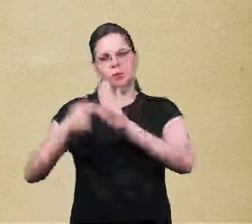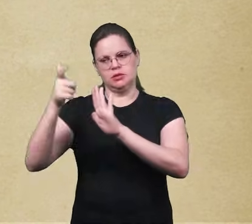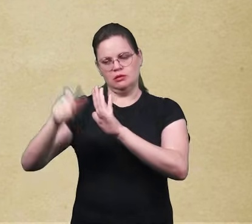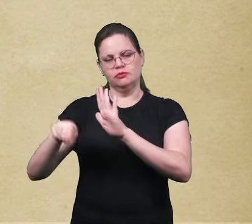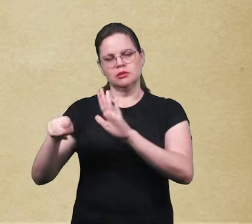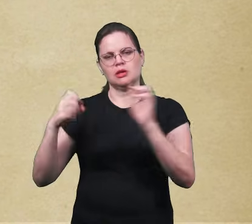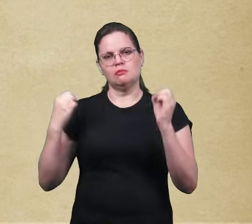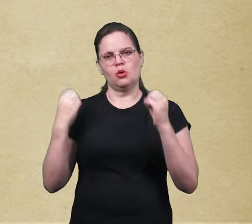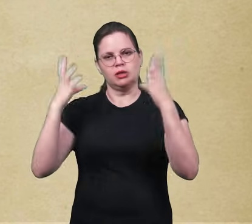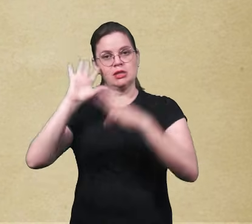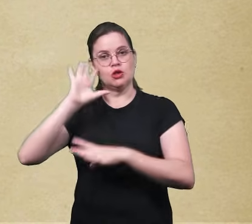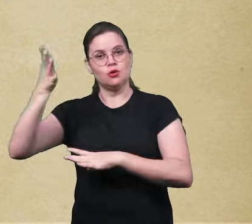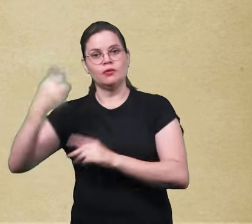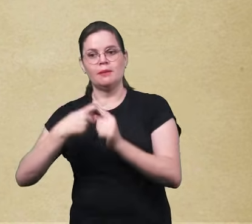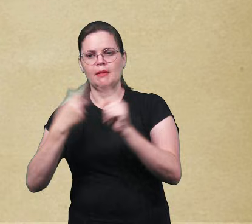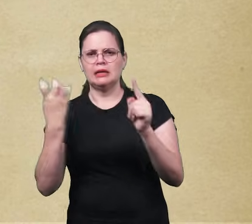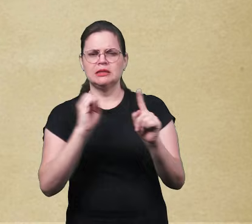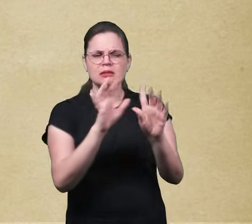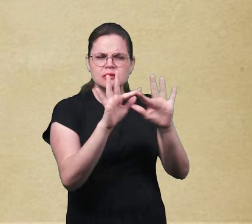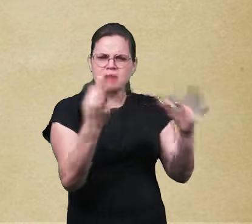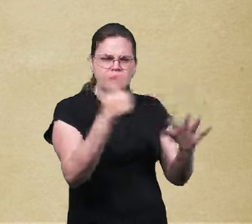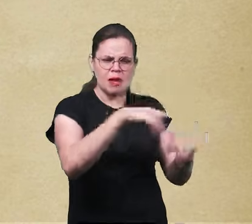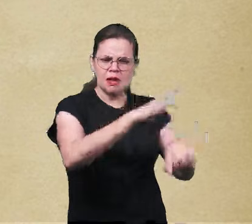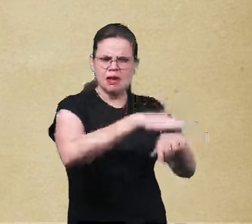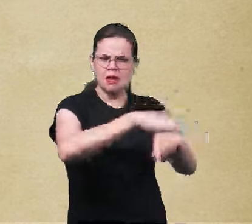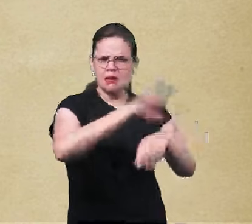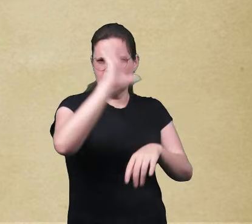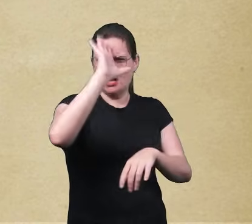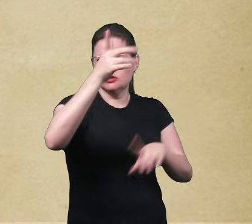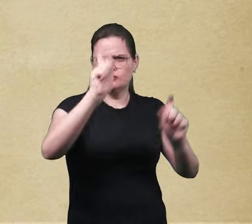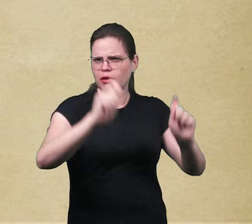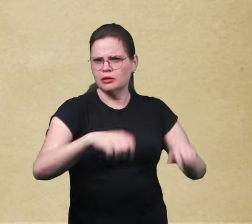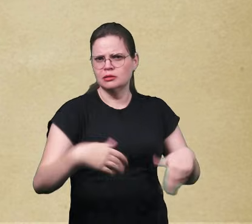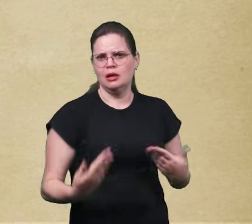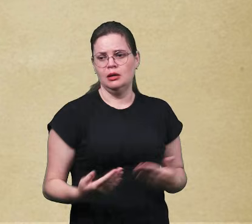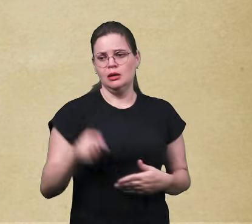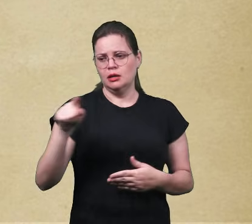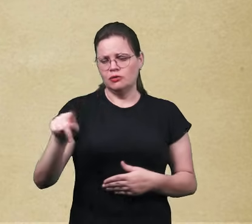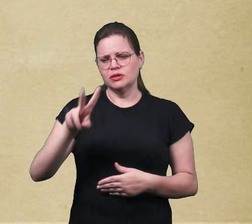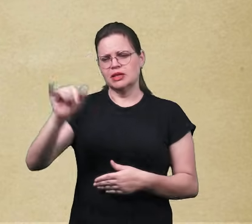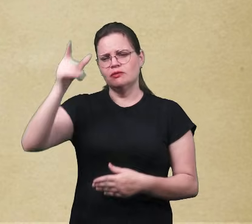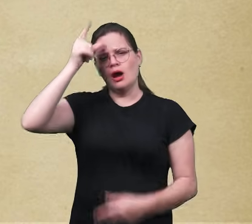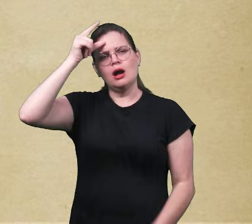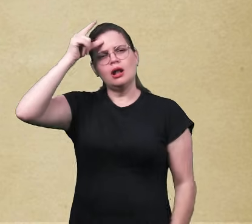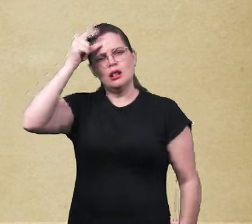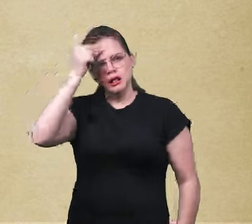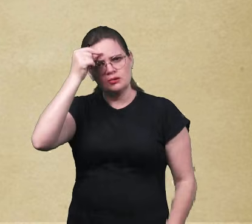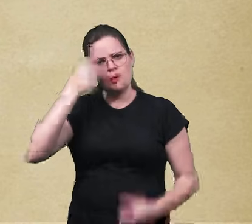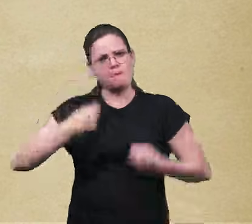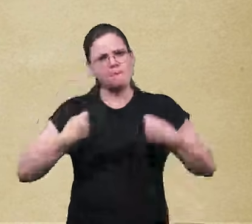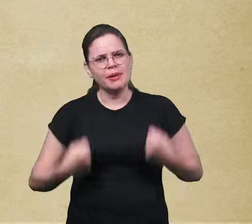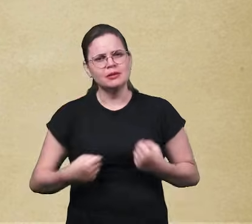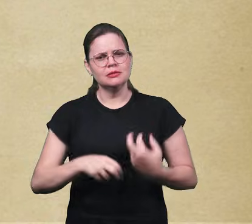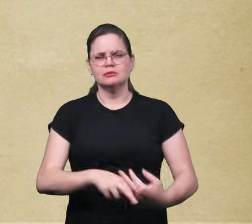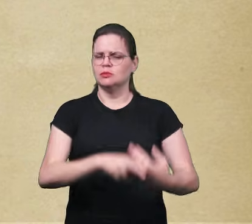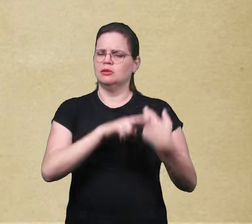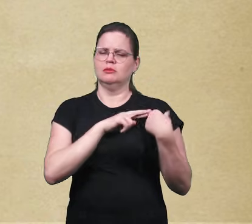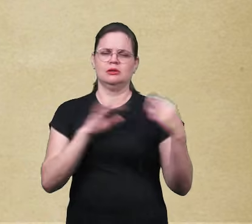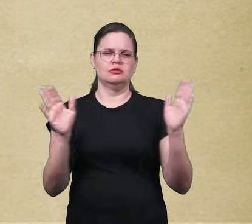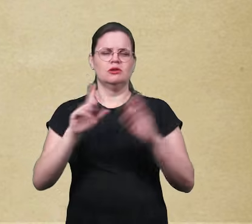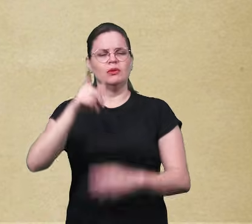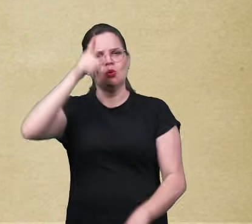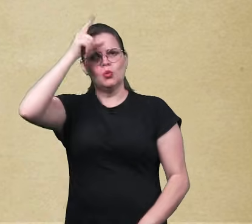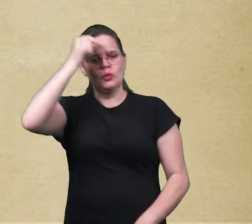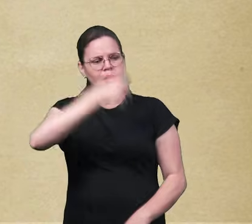todo negócio pequeno eles o julguem. Assim a ti mesmo te aliviarás da carga, e eles